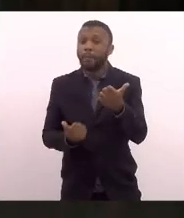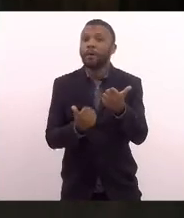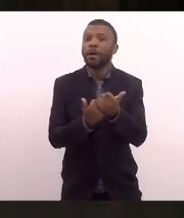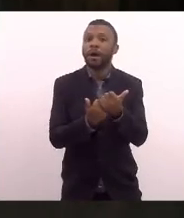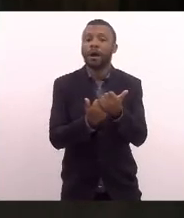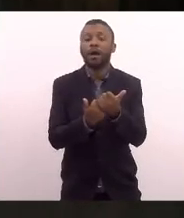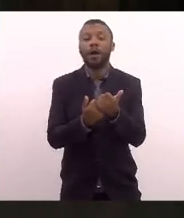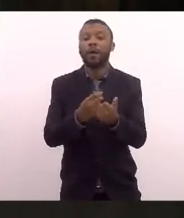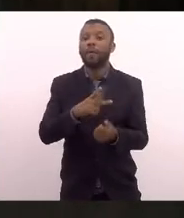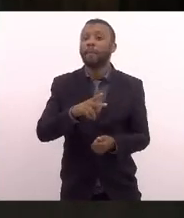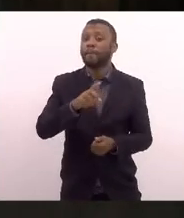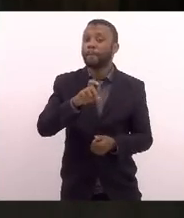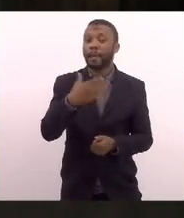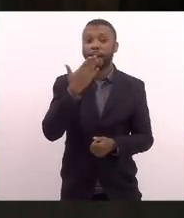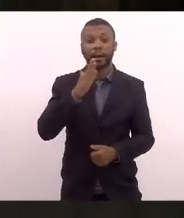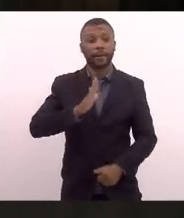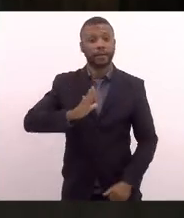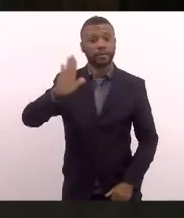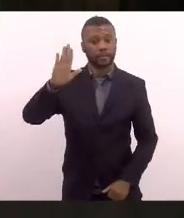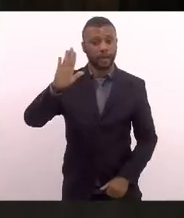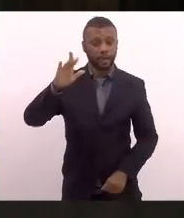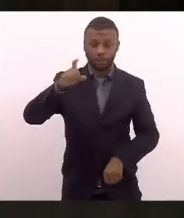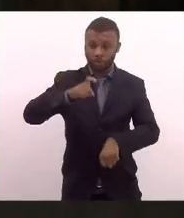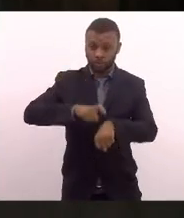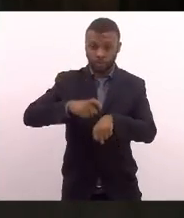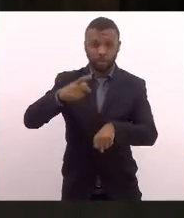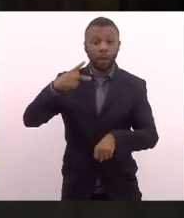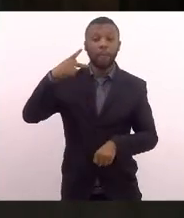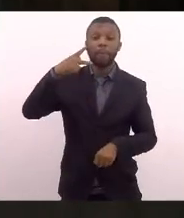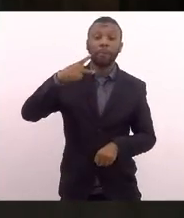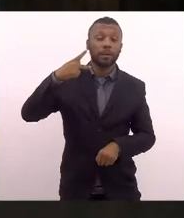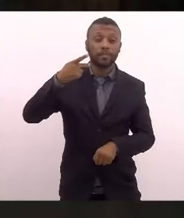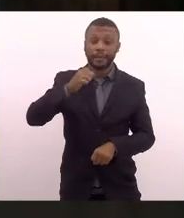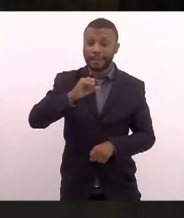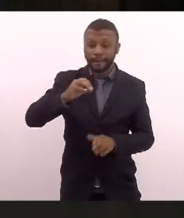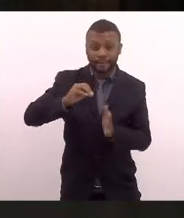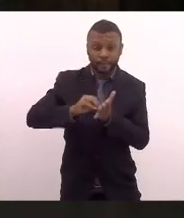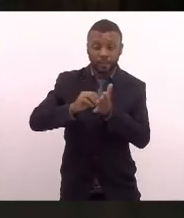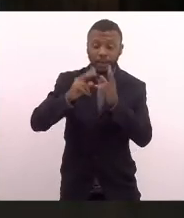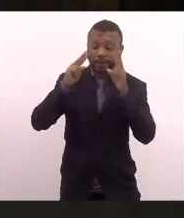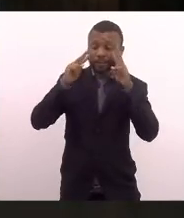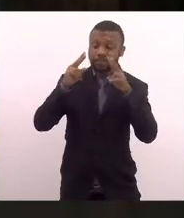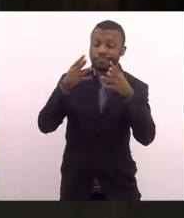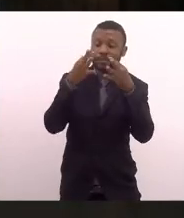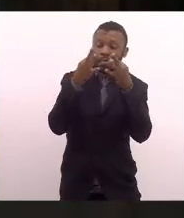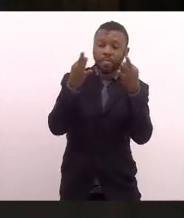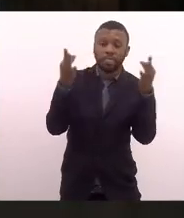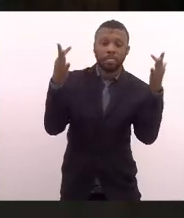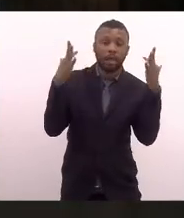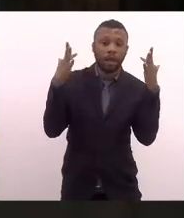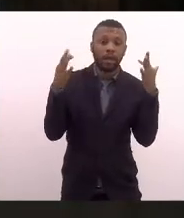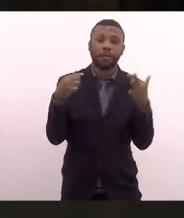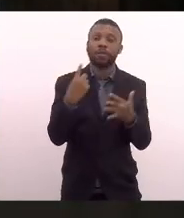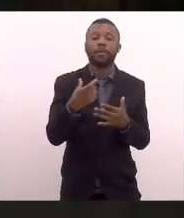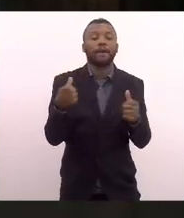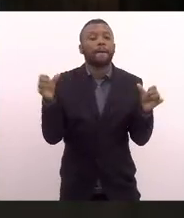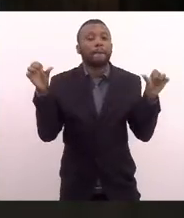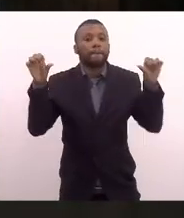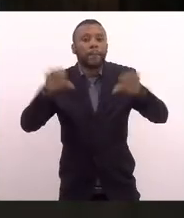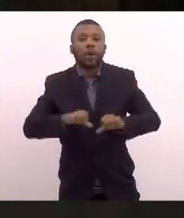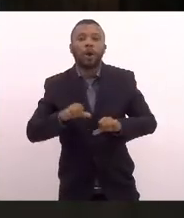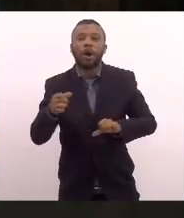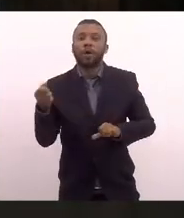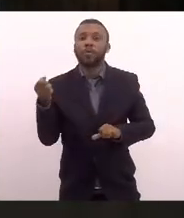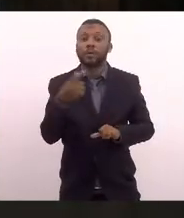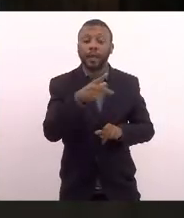contexto político, quando a gente não tem esse reconhecimento interno, a gente está pior do que não ter o